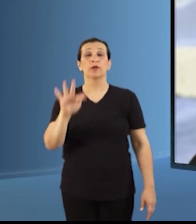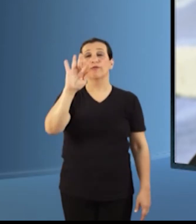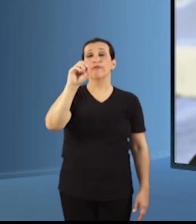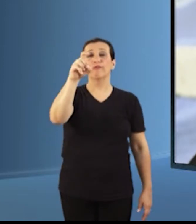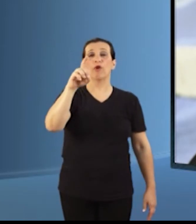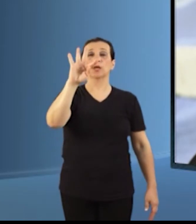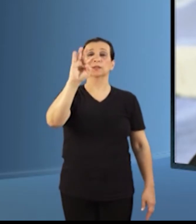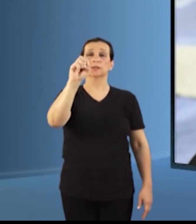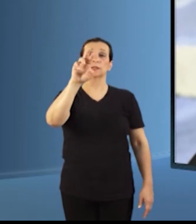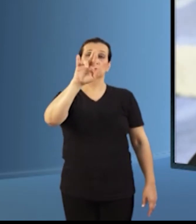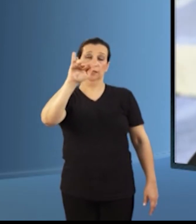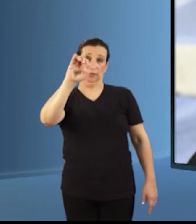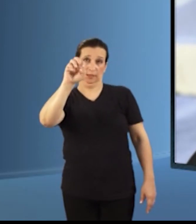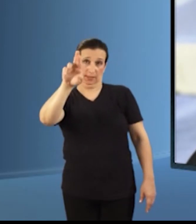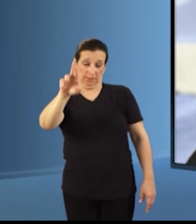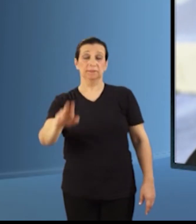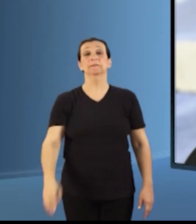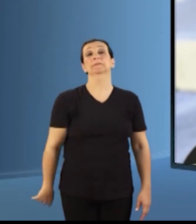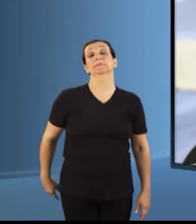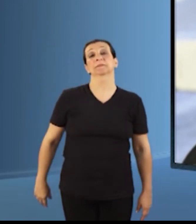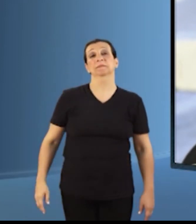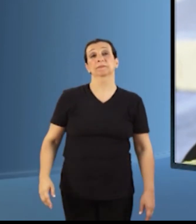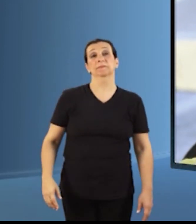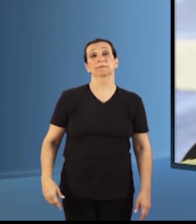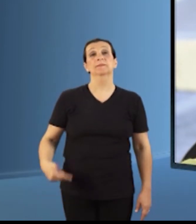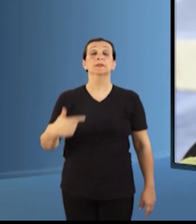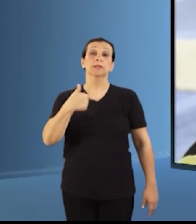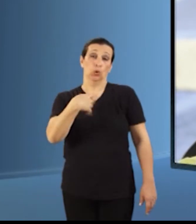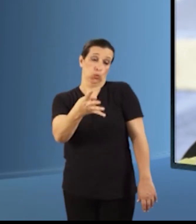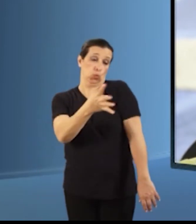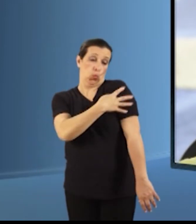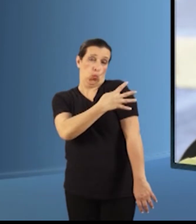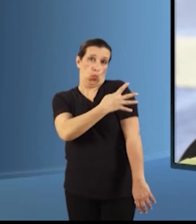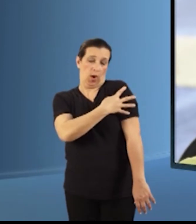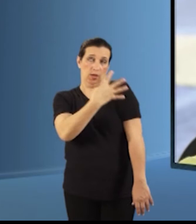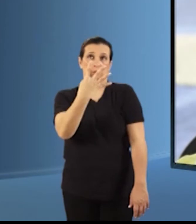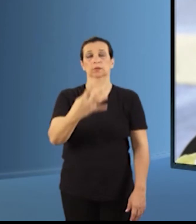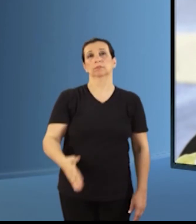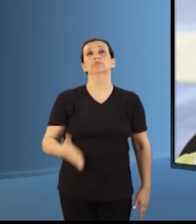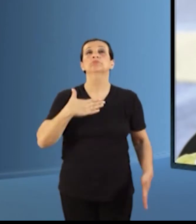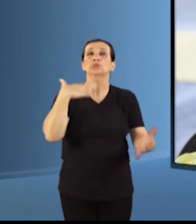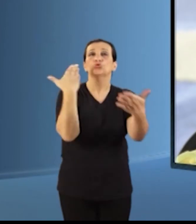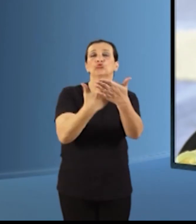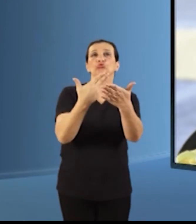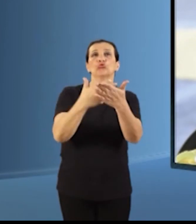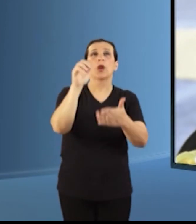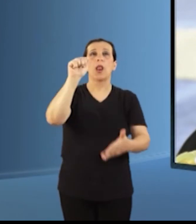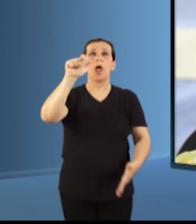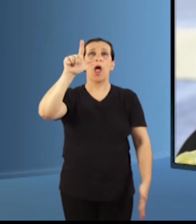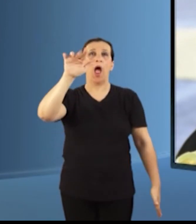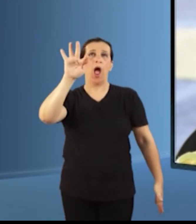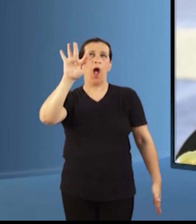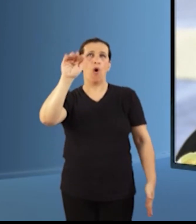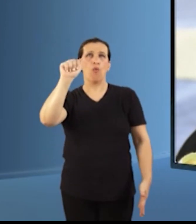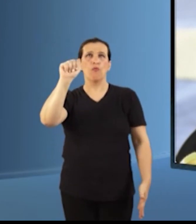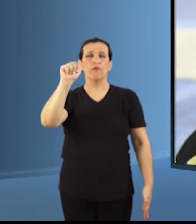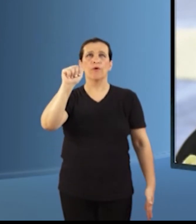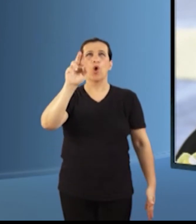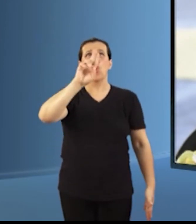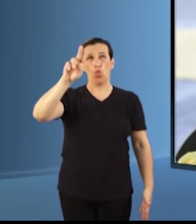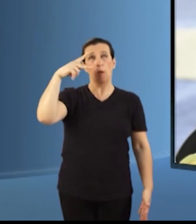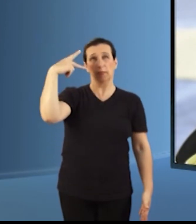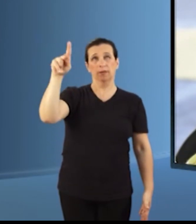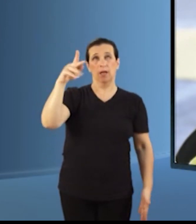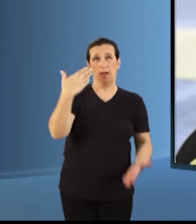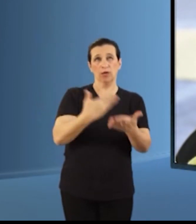dele é Fox Terrier e eu tô na 4ª série. A minha escola é Alfa,